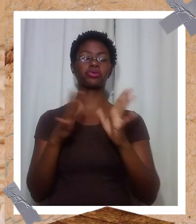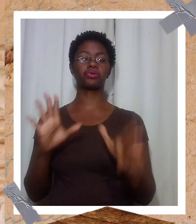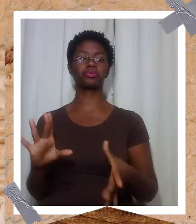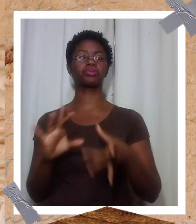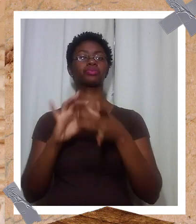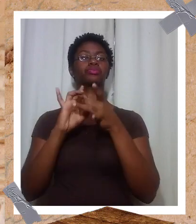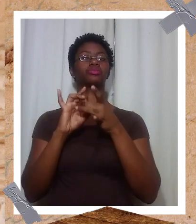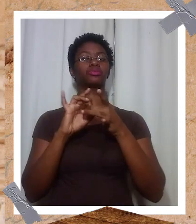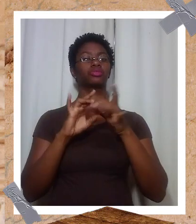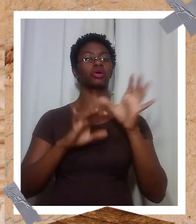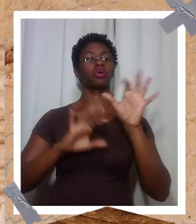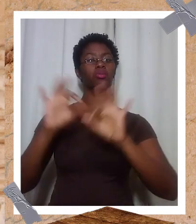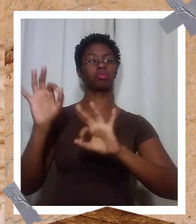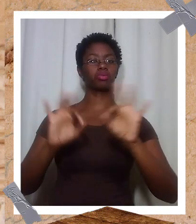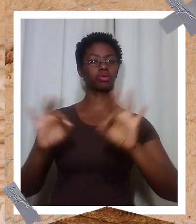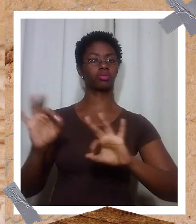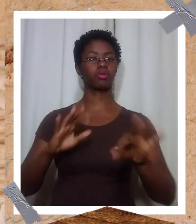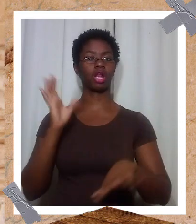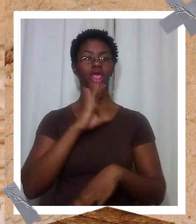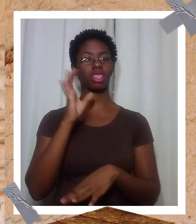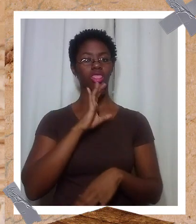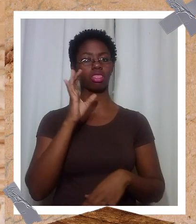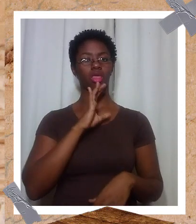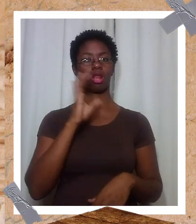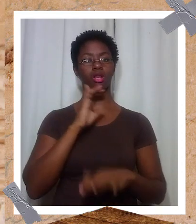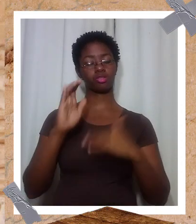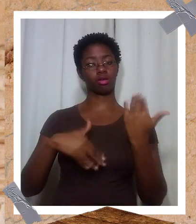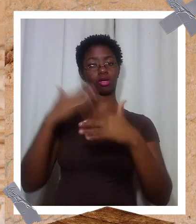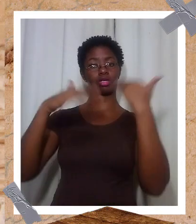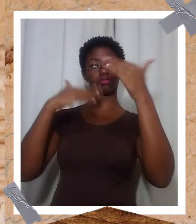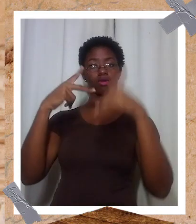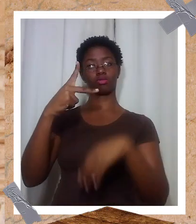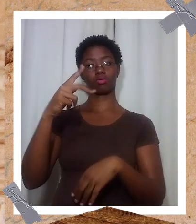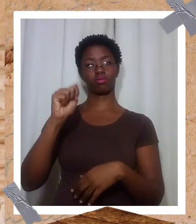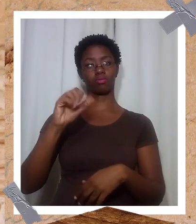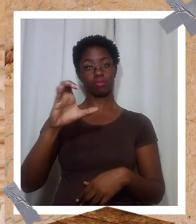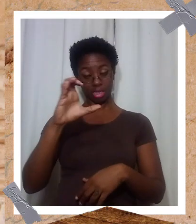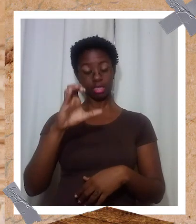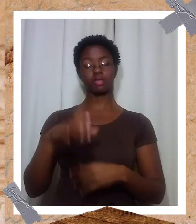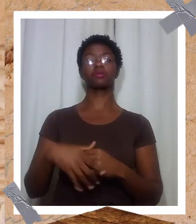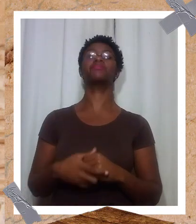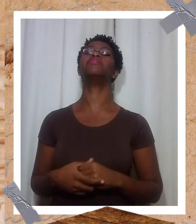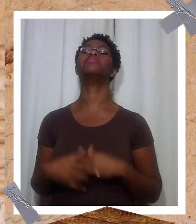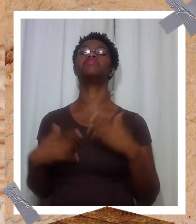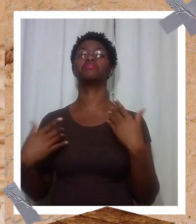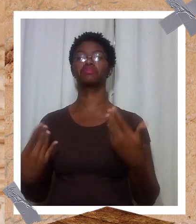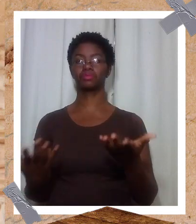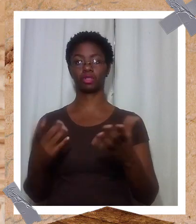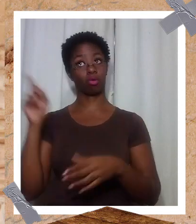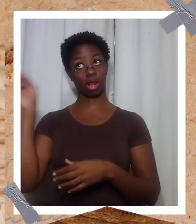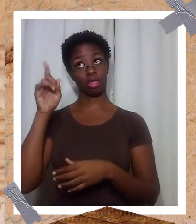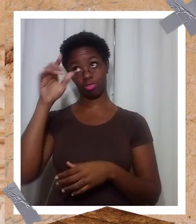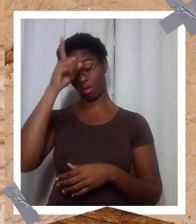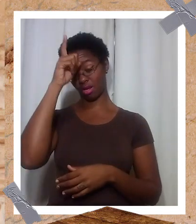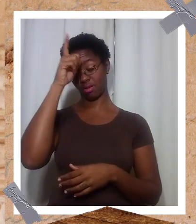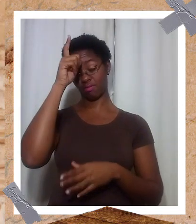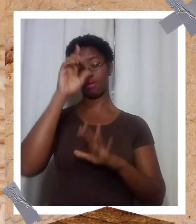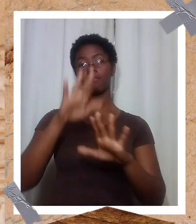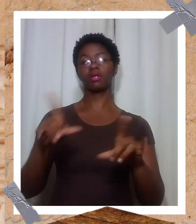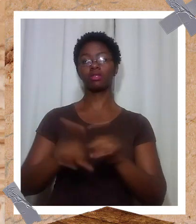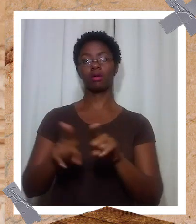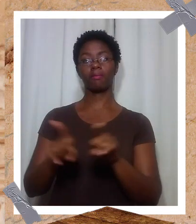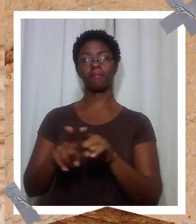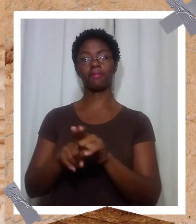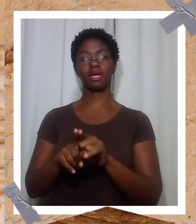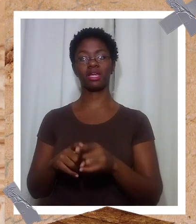ao programa de aceleração do crescimento ali também no Complexo do Alemão, né? E nesse momento também ali de retomada,